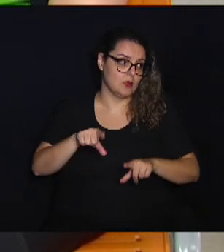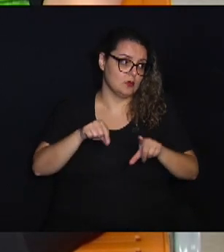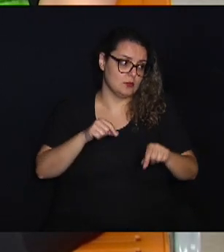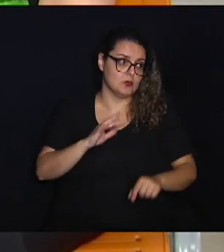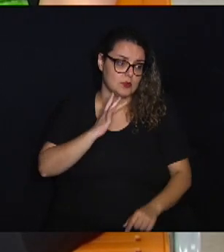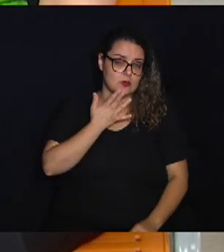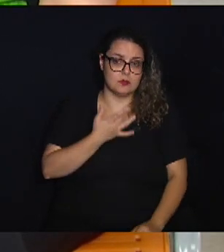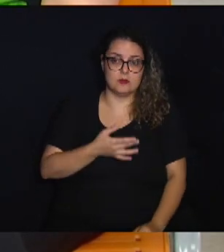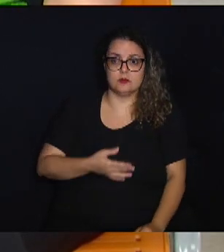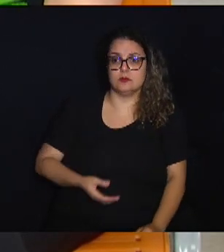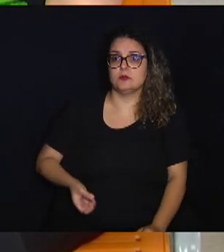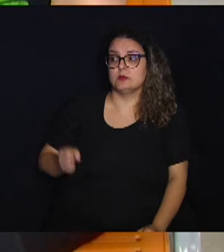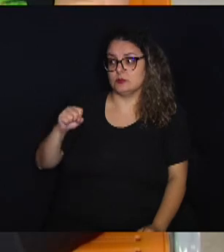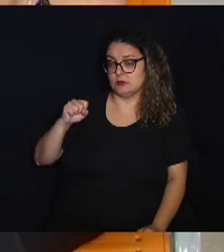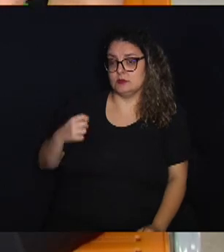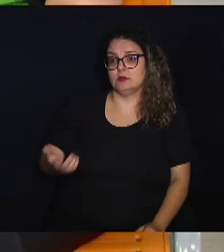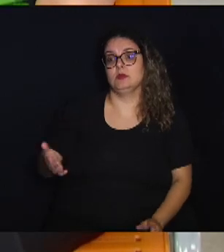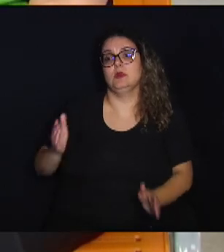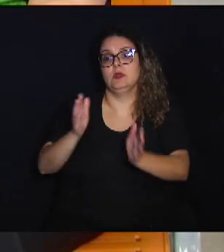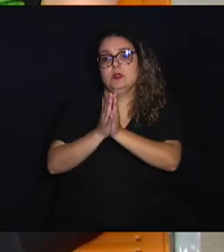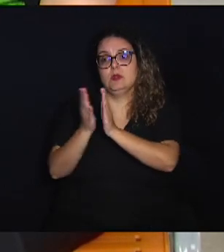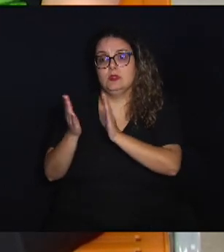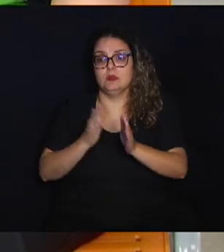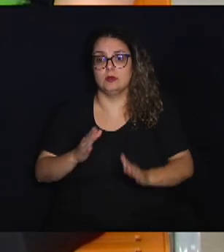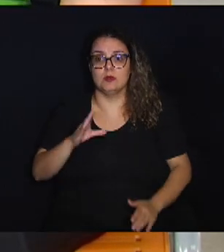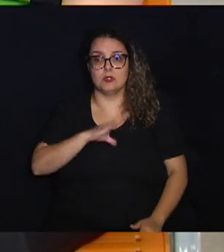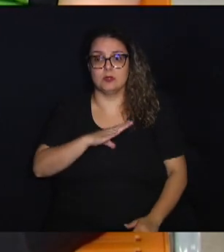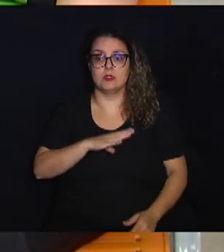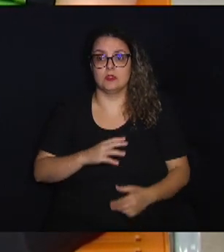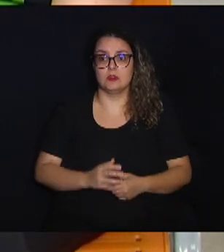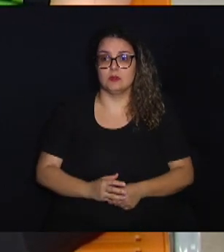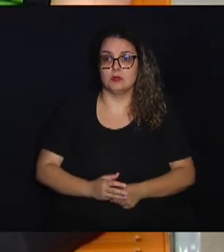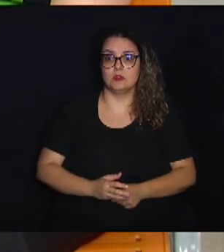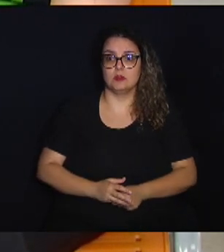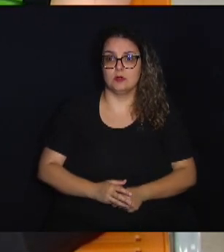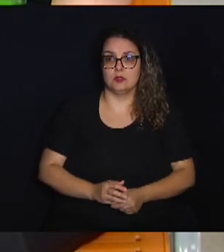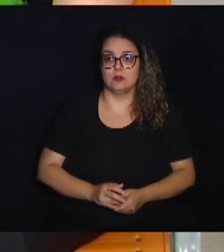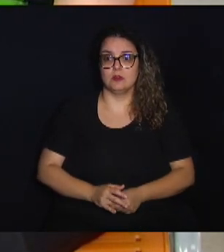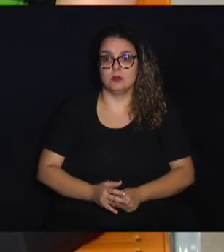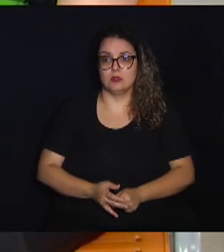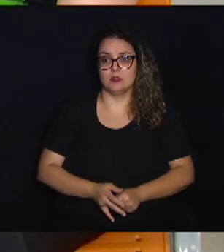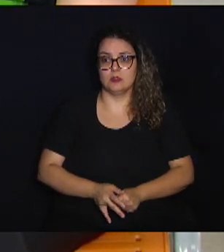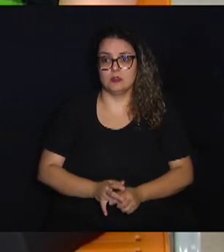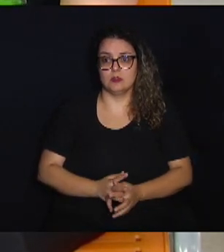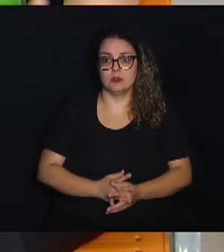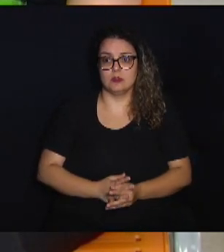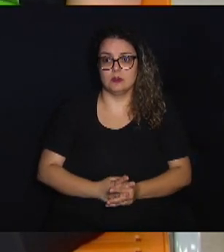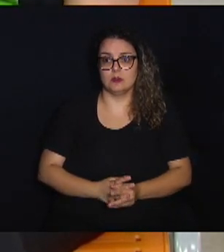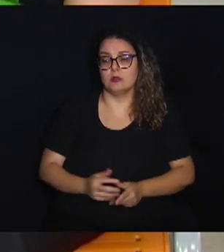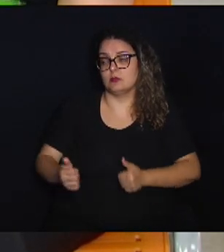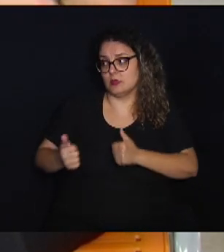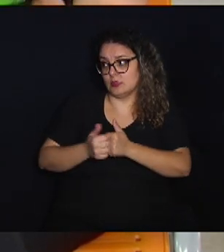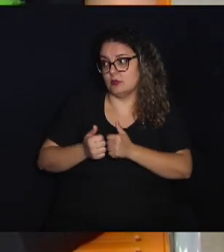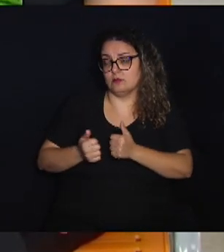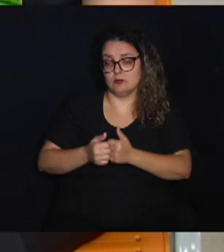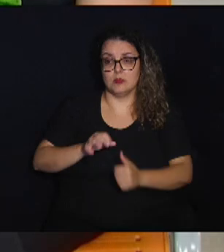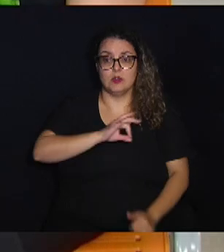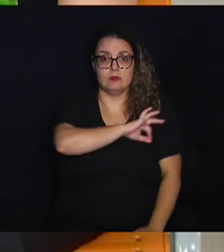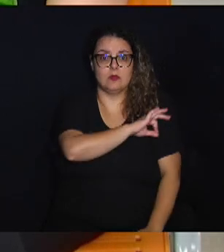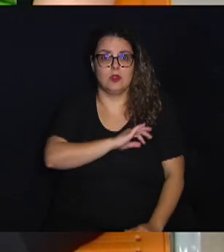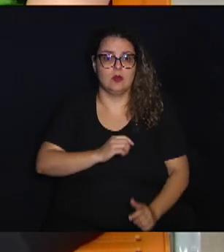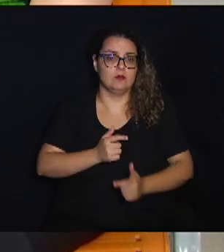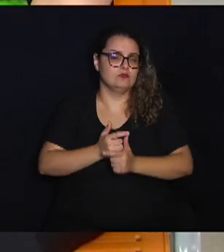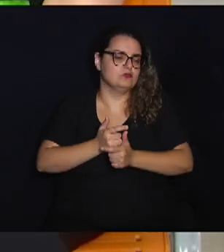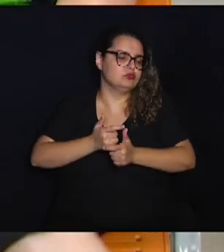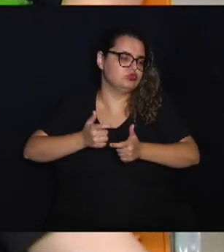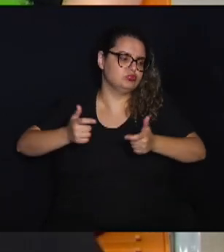Sim, inclusive a biblioteca municipal, né, mais próxima ali da prefeitura, é um acervo gigantesco à